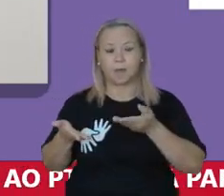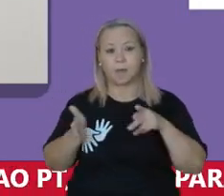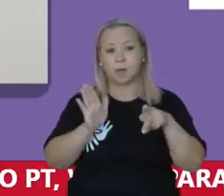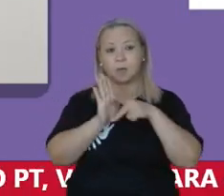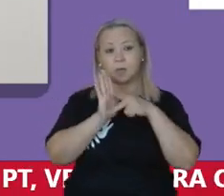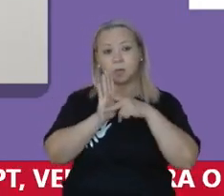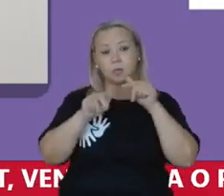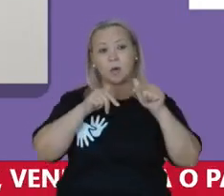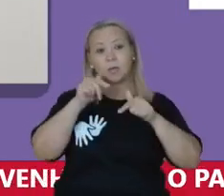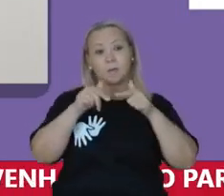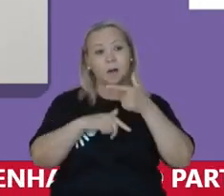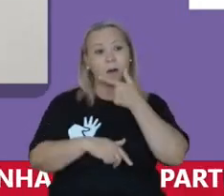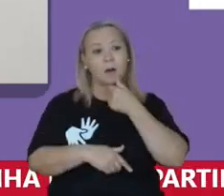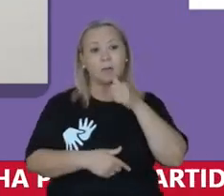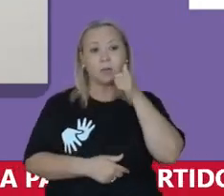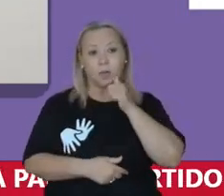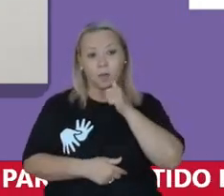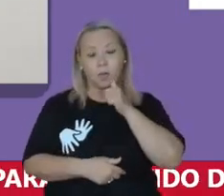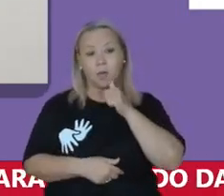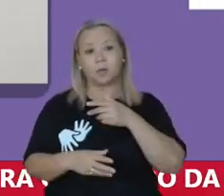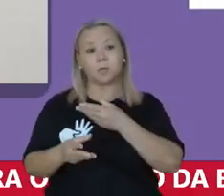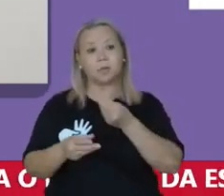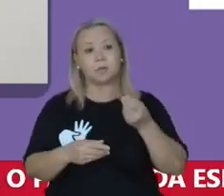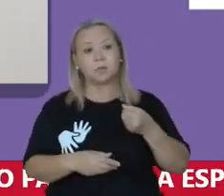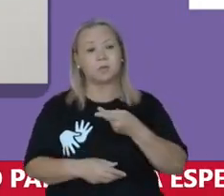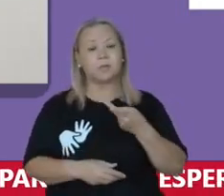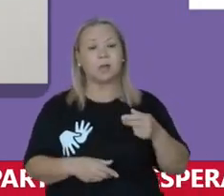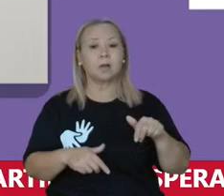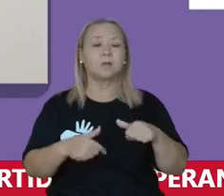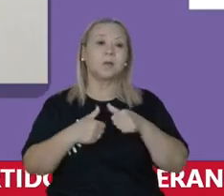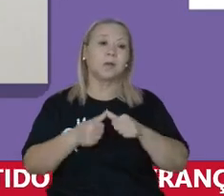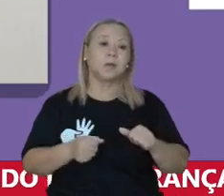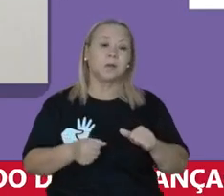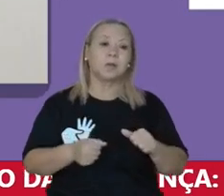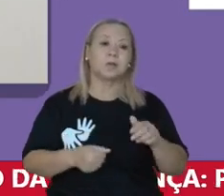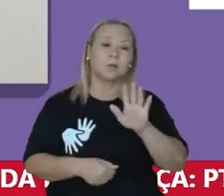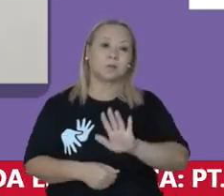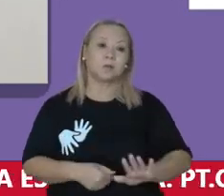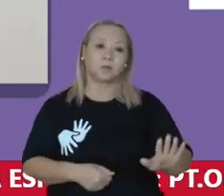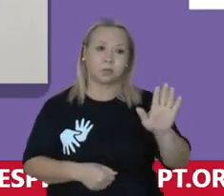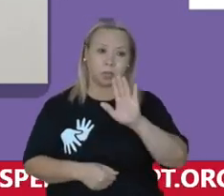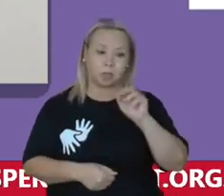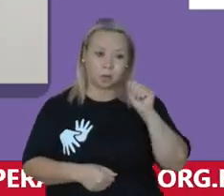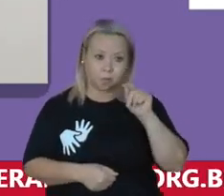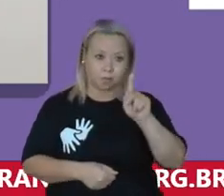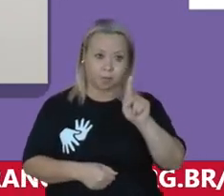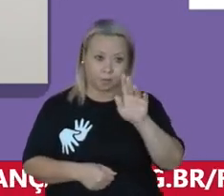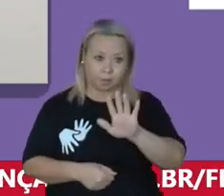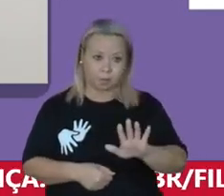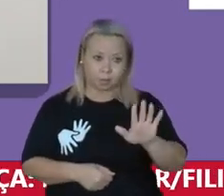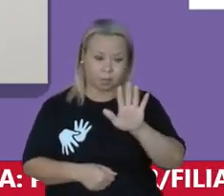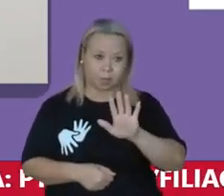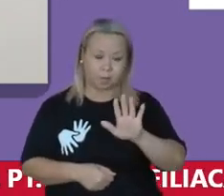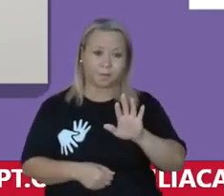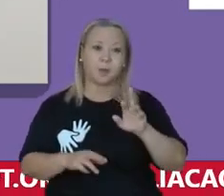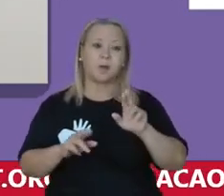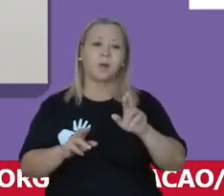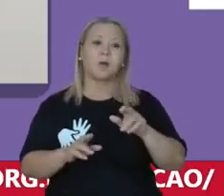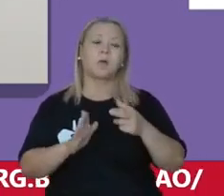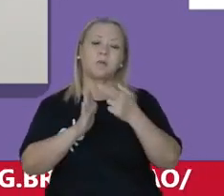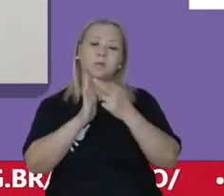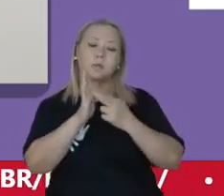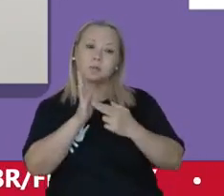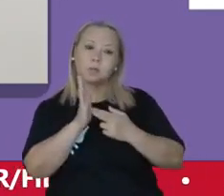próprios trabalhadores e trabalhadoras, tanto aqueles que estão no regime geral da Previdência Social, como no regime próprio